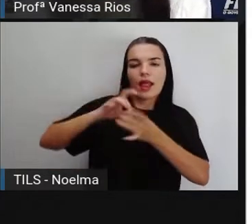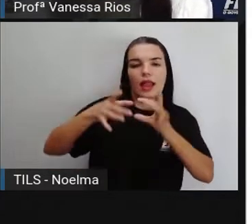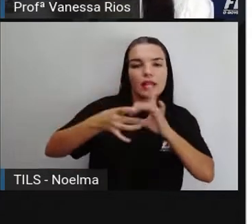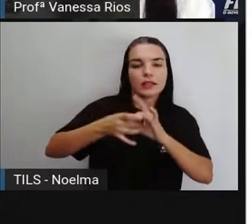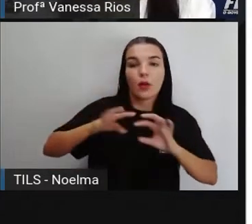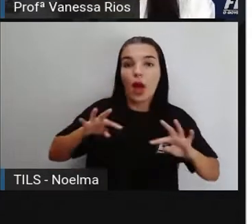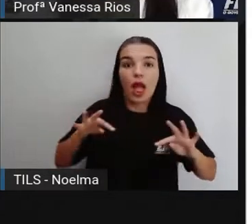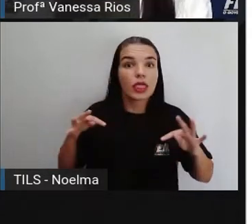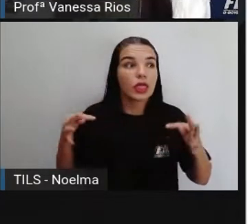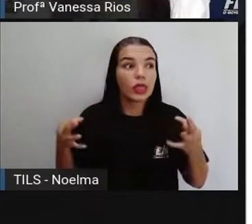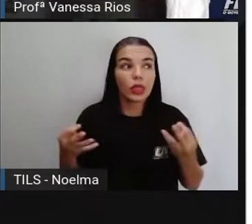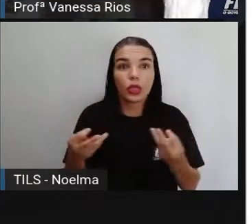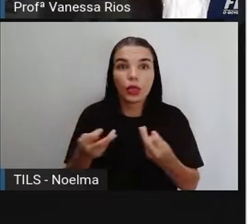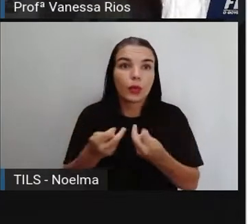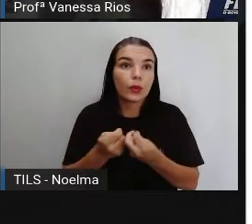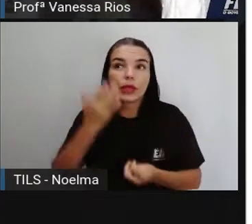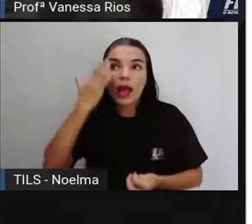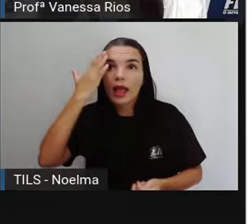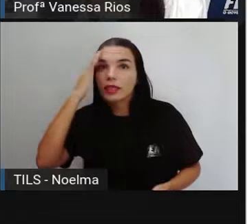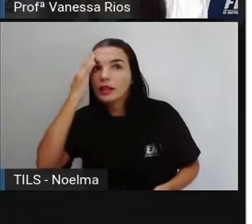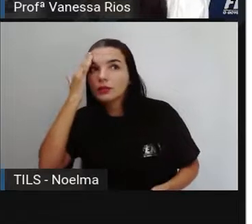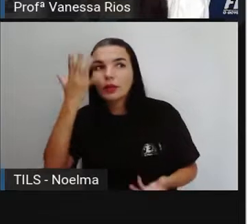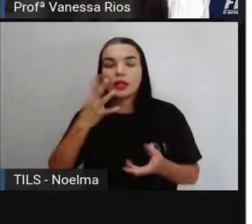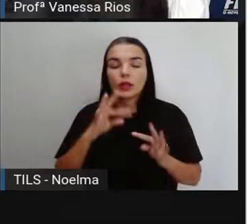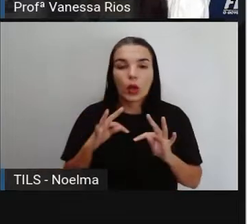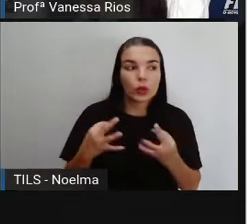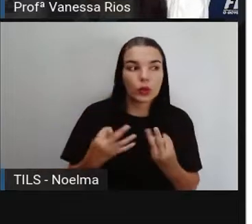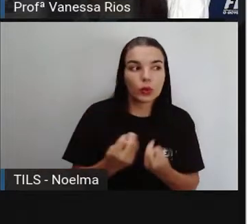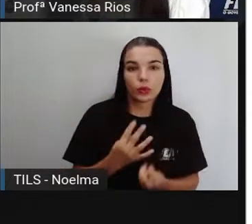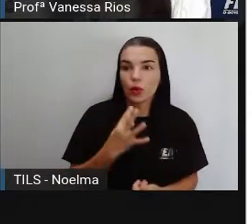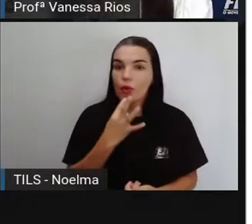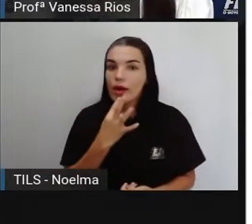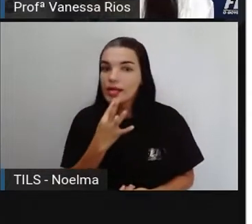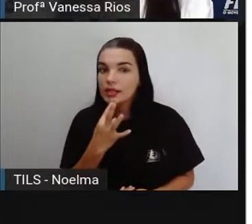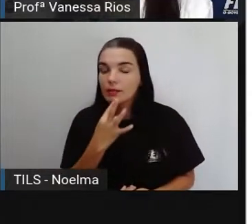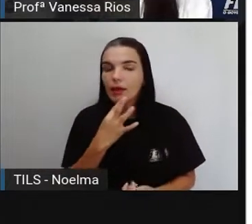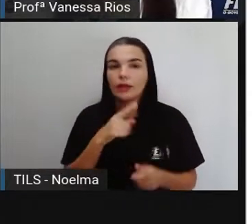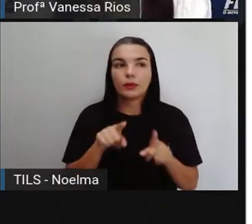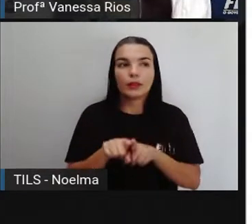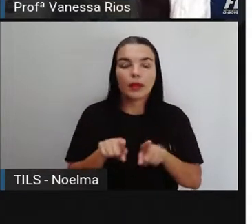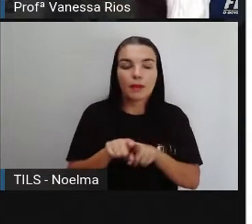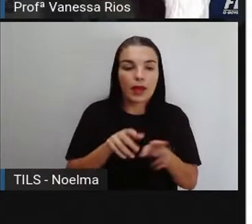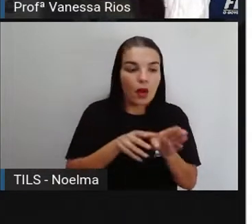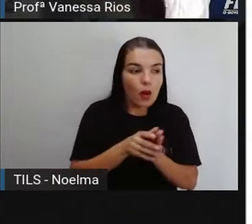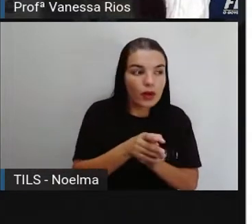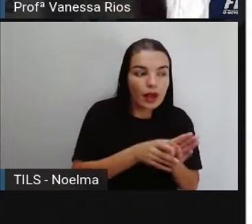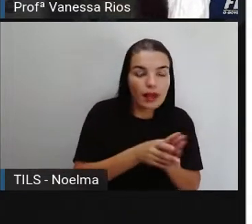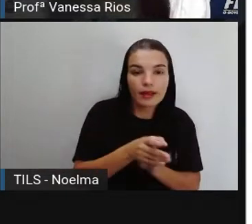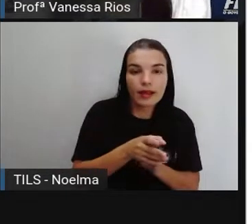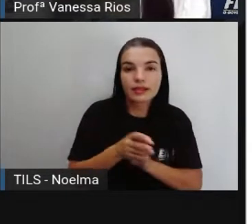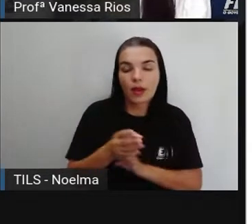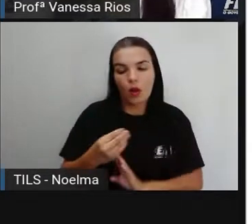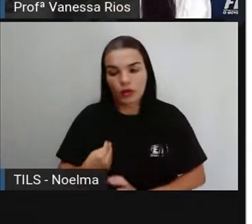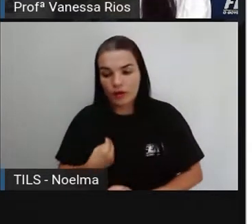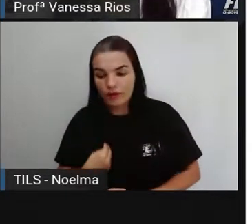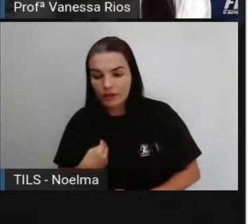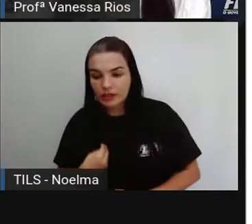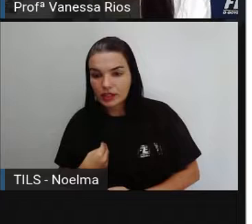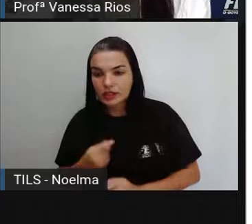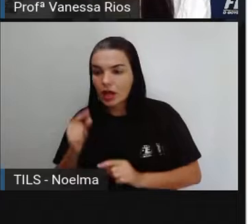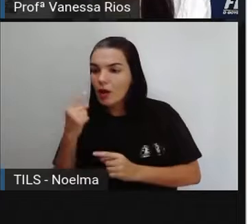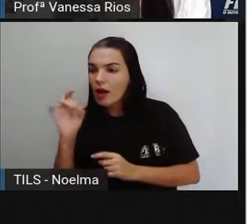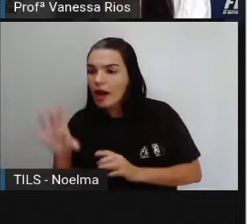o entendimento, todo o conhecimento e orientação de vivências que determinado